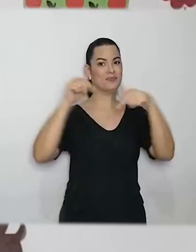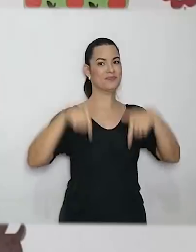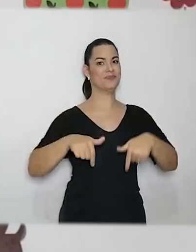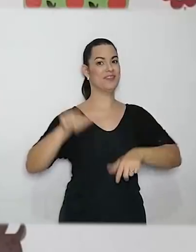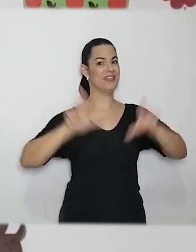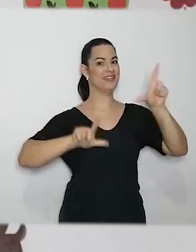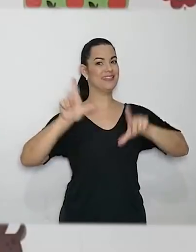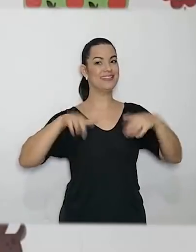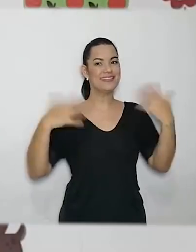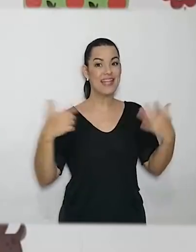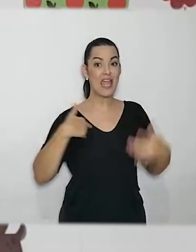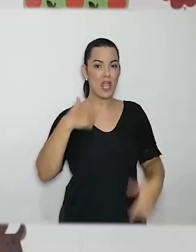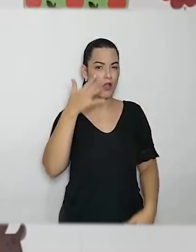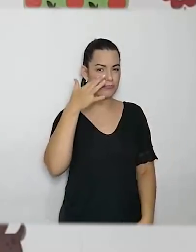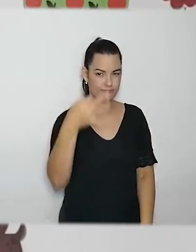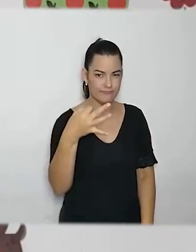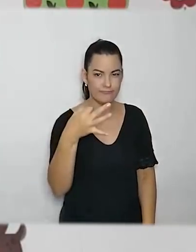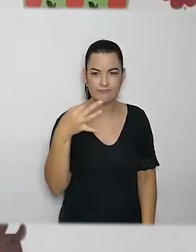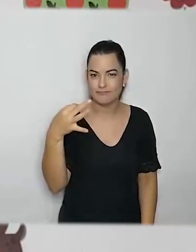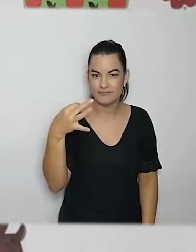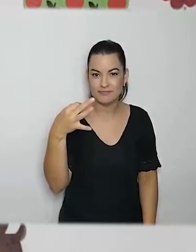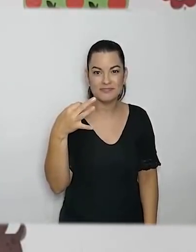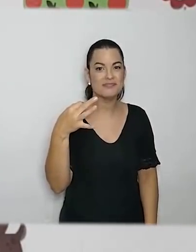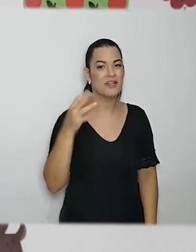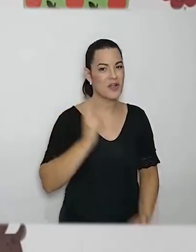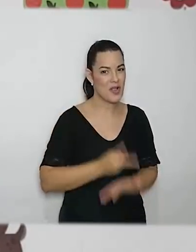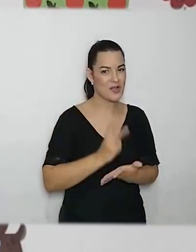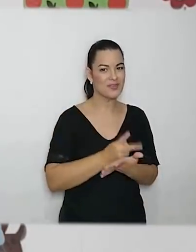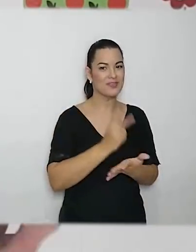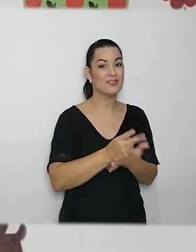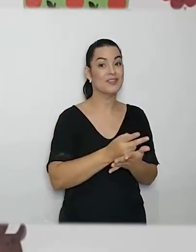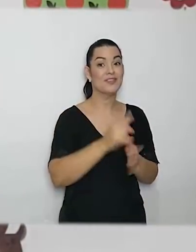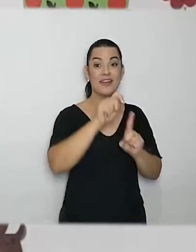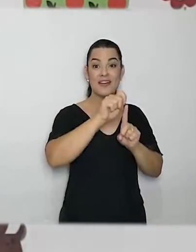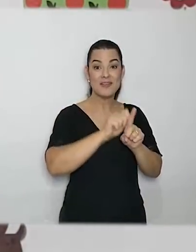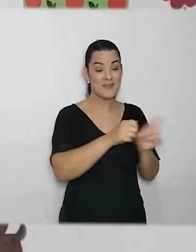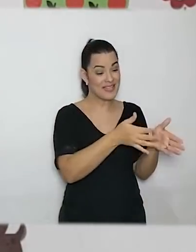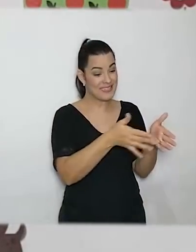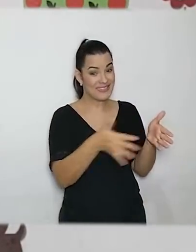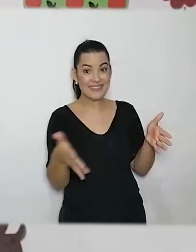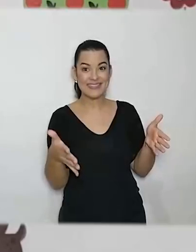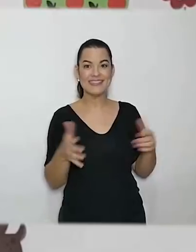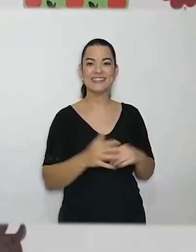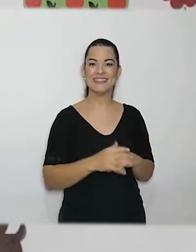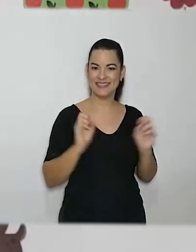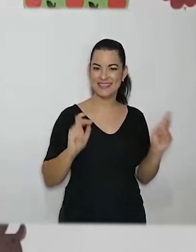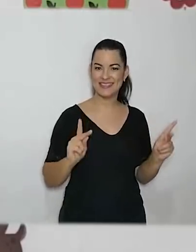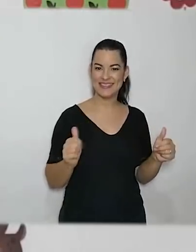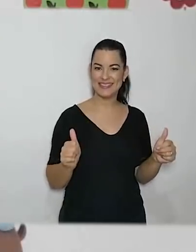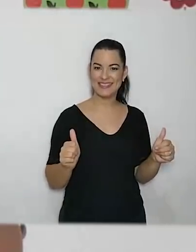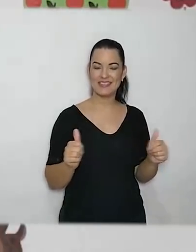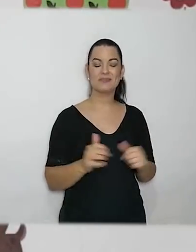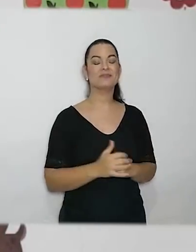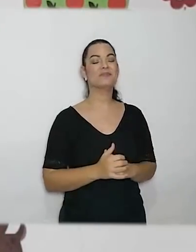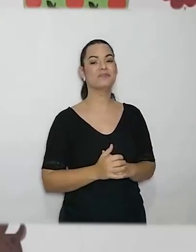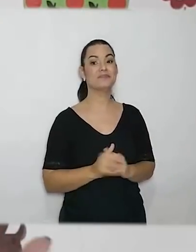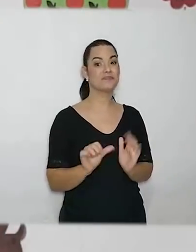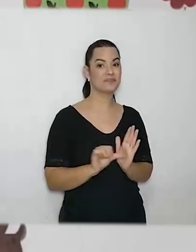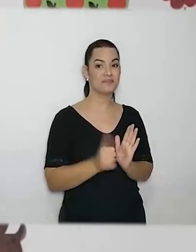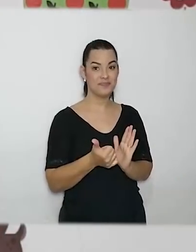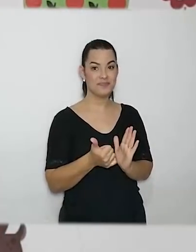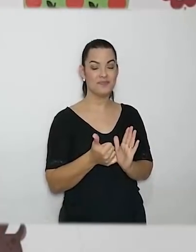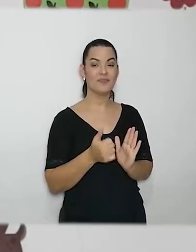de olho em vocês e vou continuar de olho em vocês ao longo deste mês, tá bom? Então, a primeira